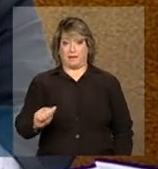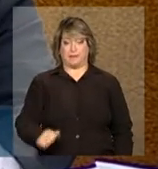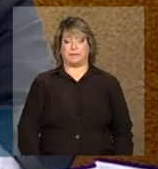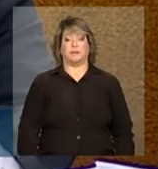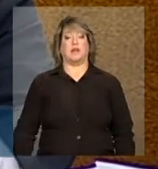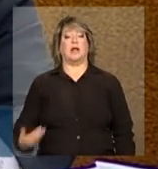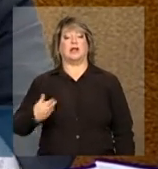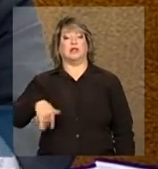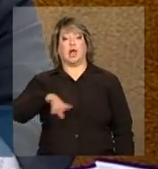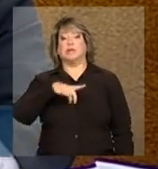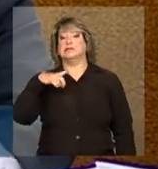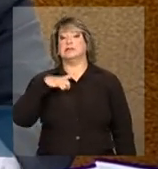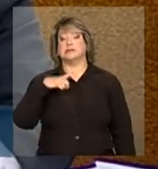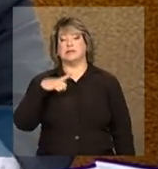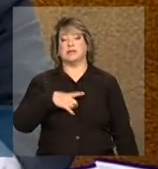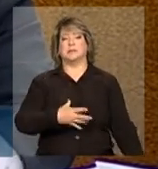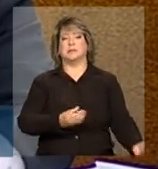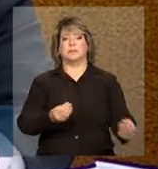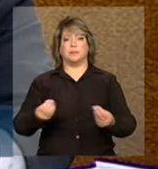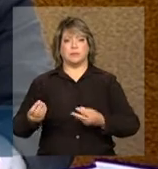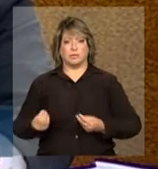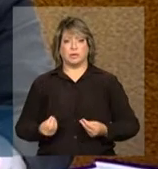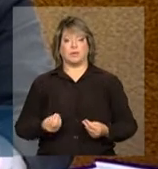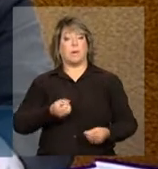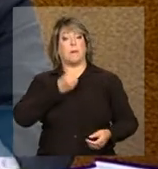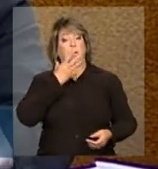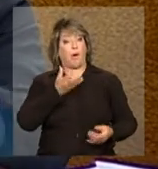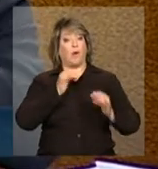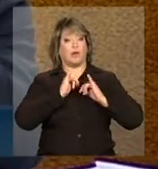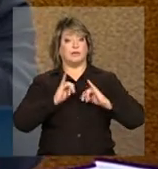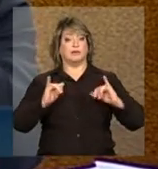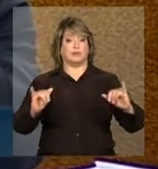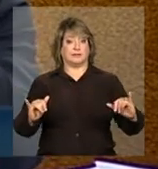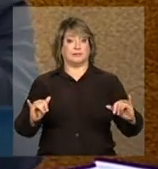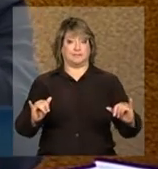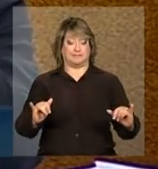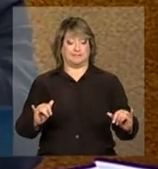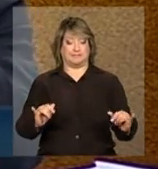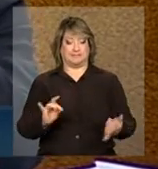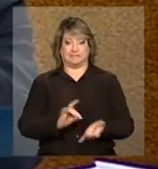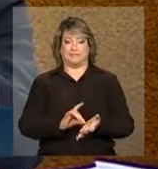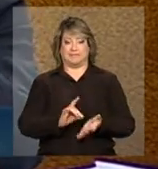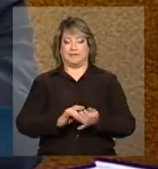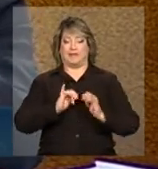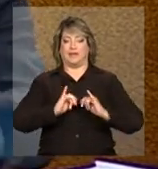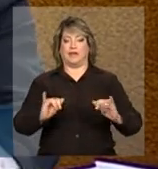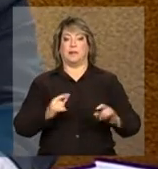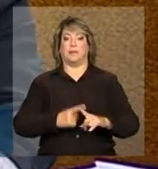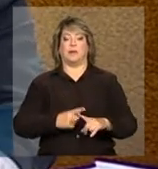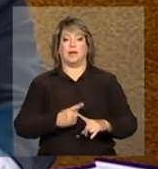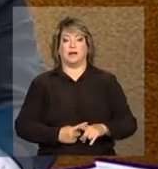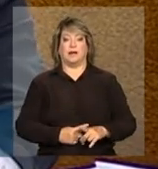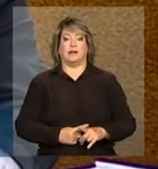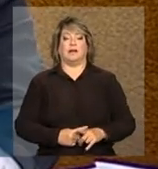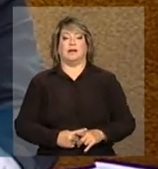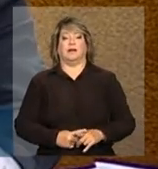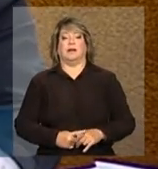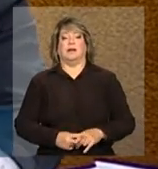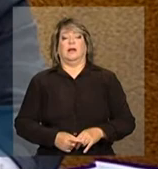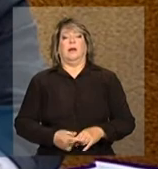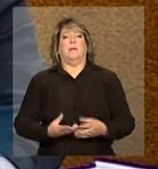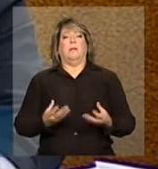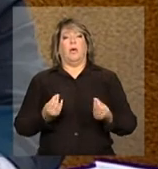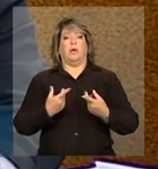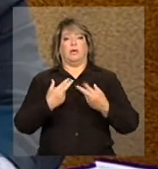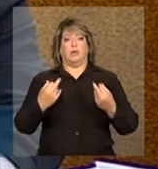a gente tem muito boas notícias, na verdade, porque boa parte das contribuições que